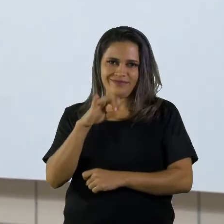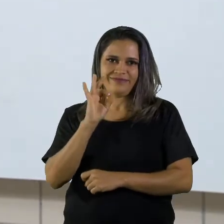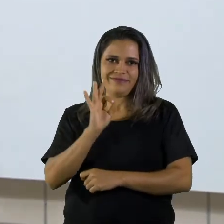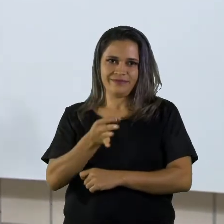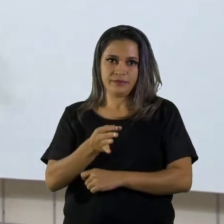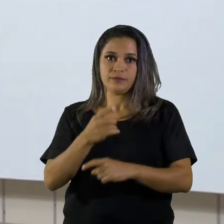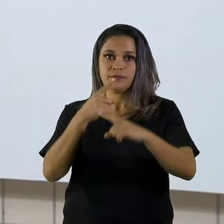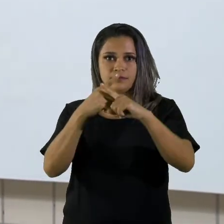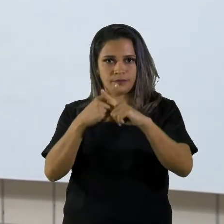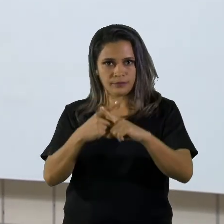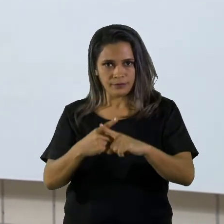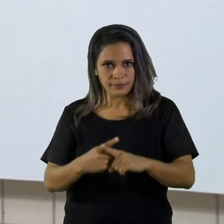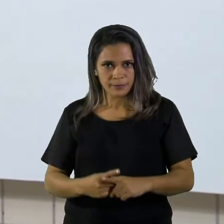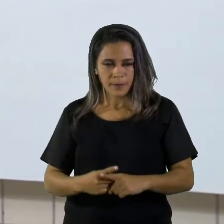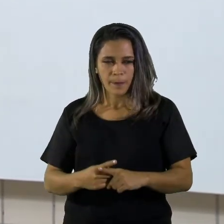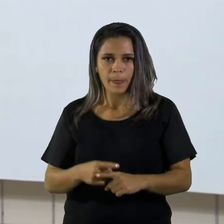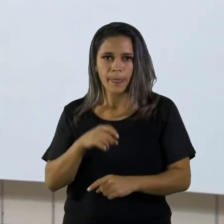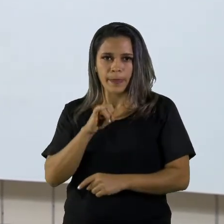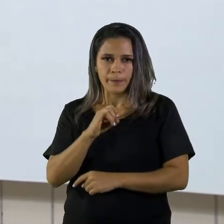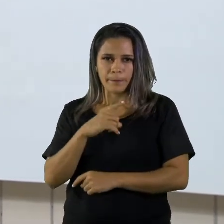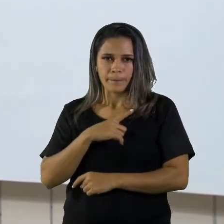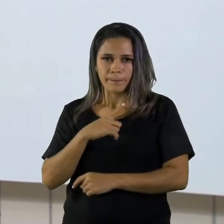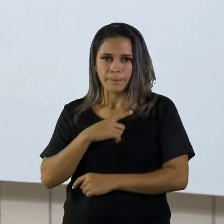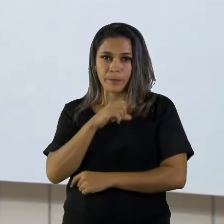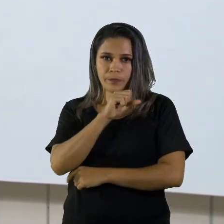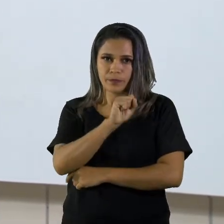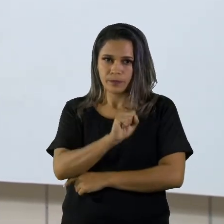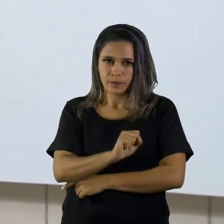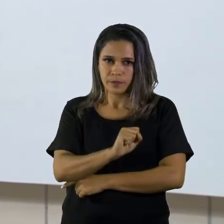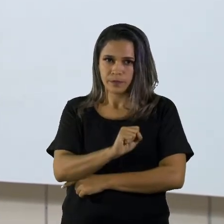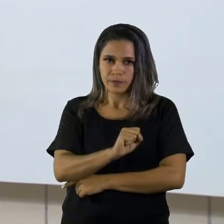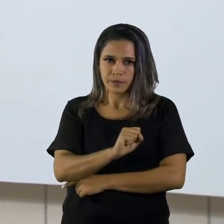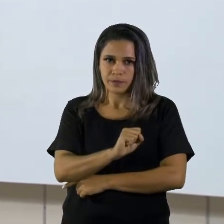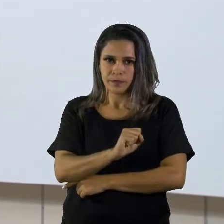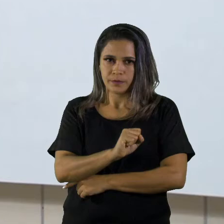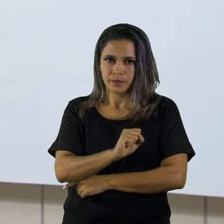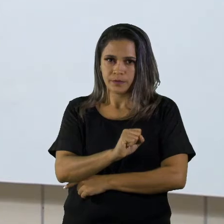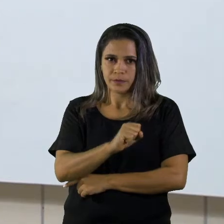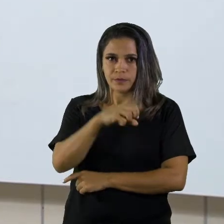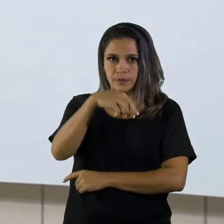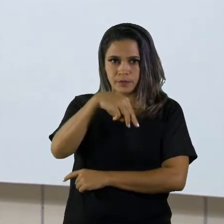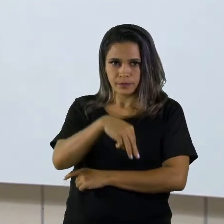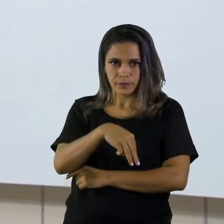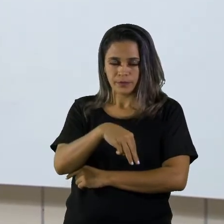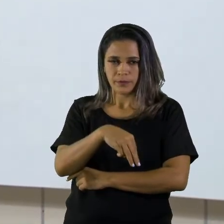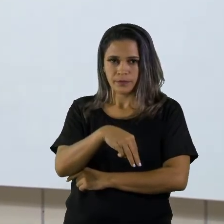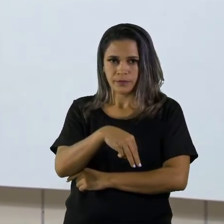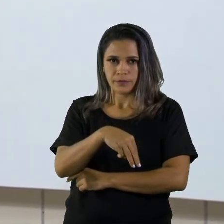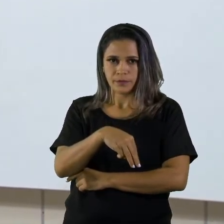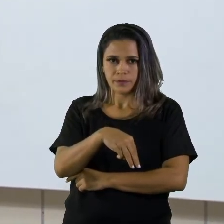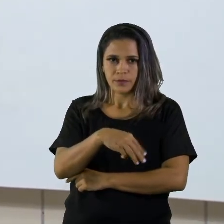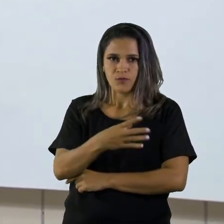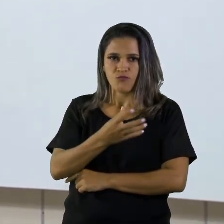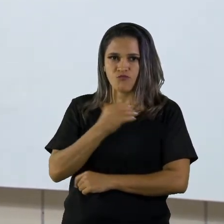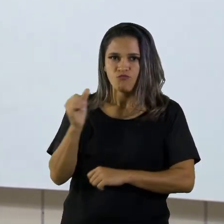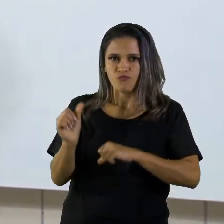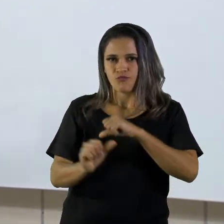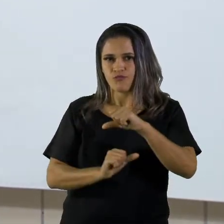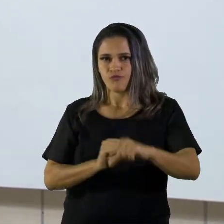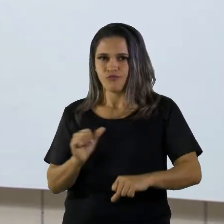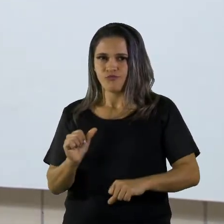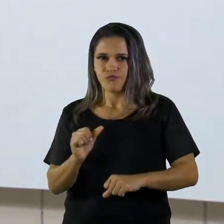Multiplicar. Então, se eu tenho aqui, olha, 8 metros e quero transformar ele